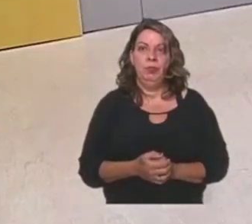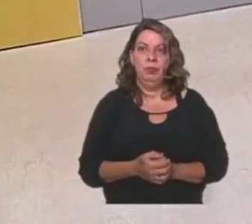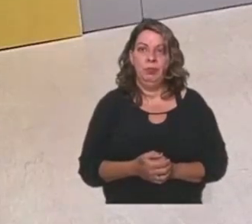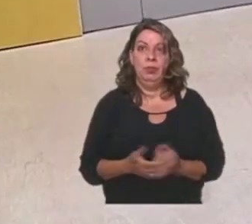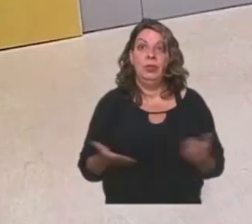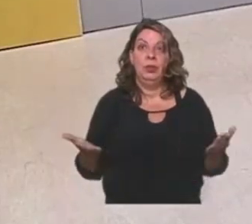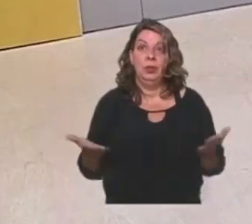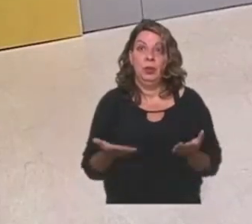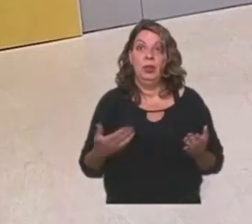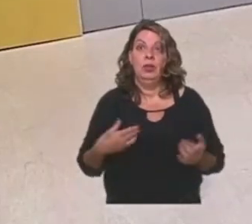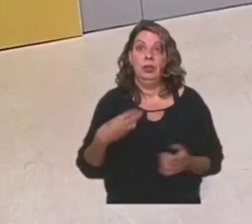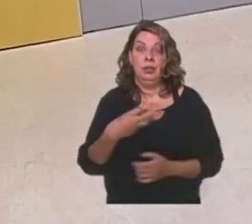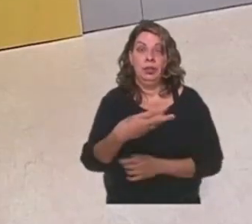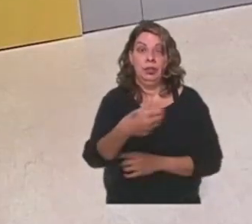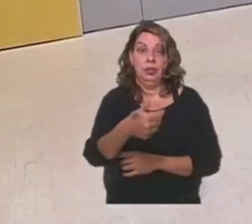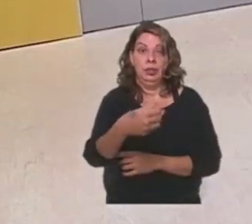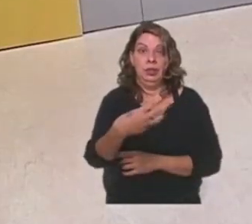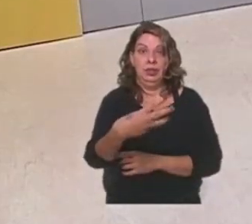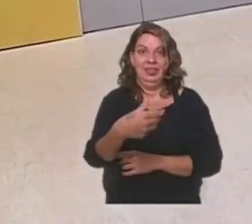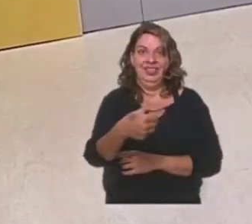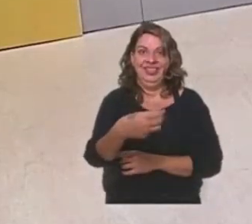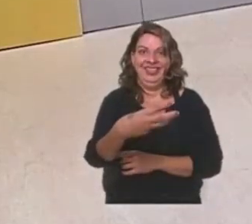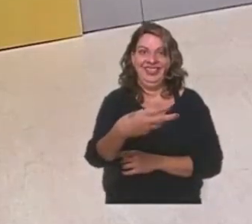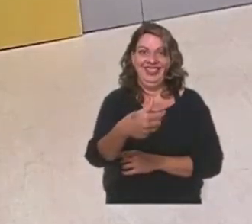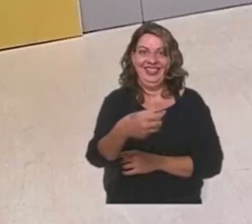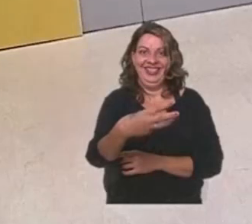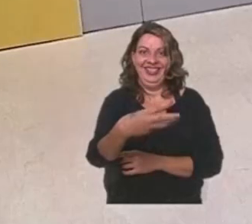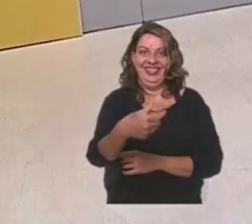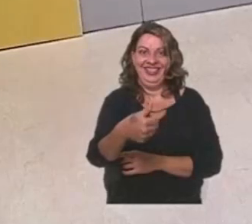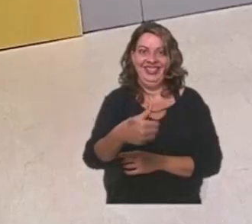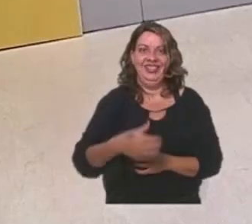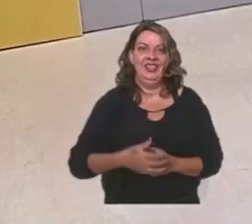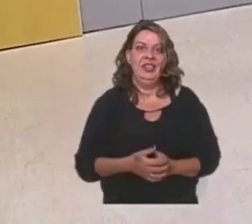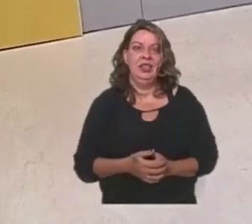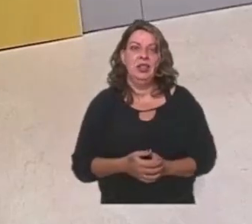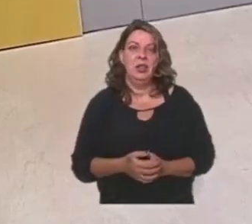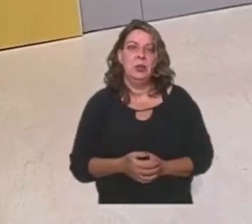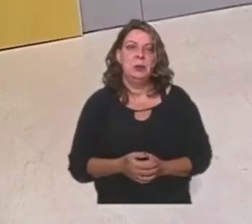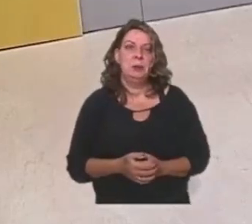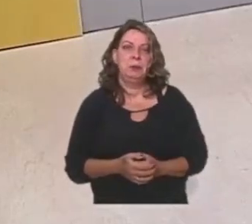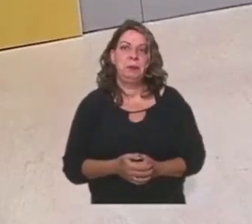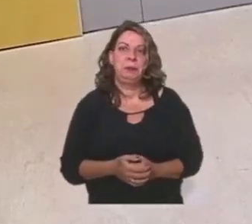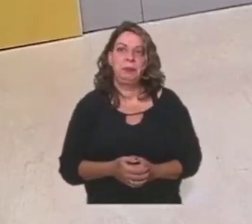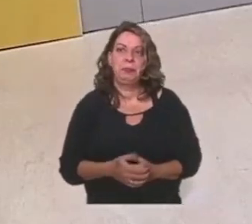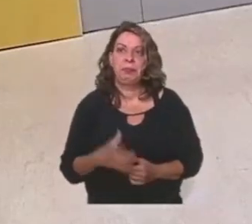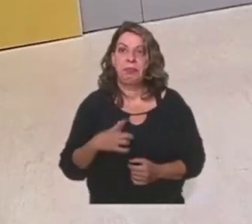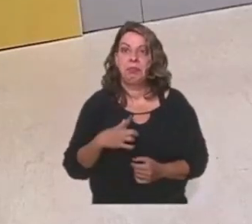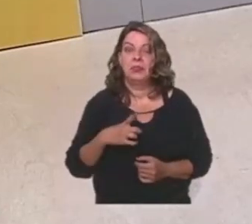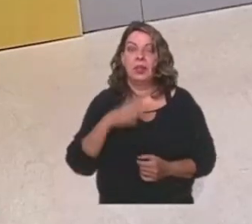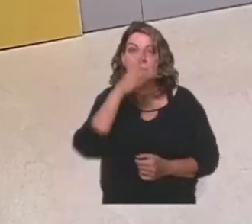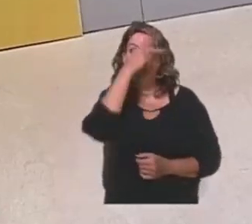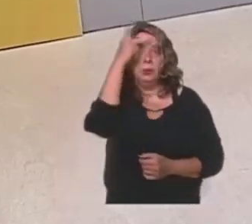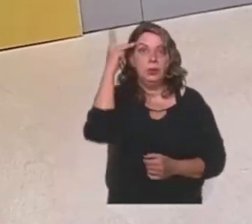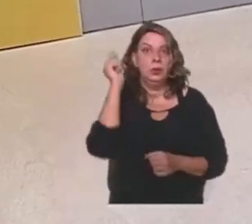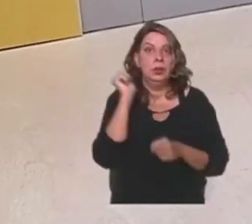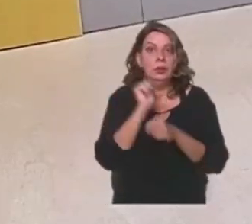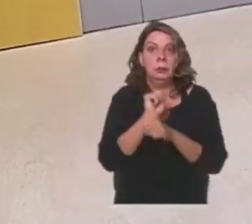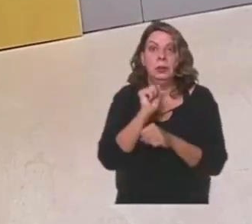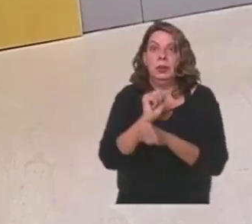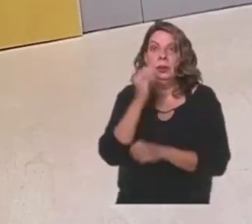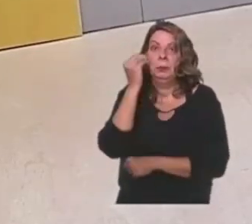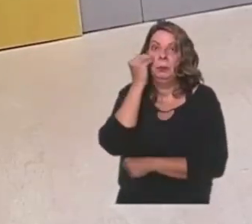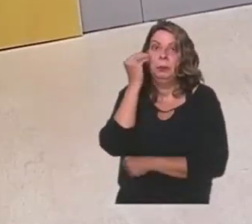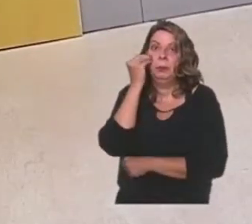vamos que tem o 31, minha gente, o número 31, olha aí, muita gente na